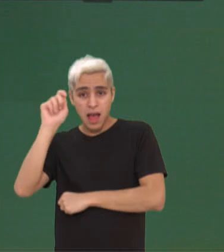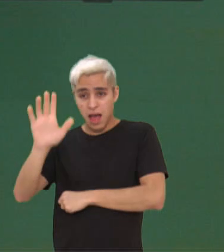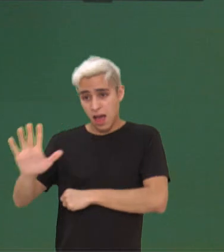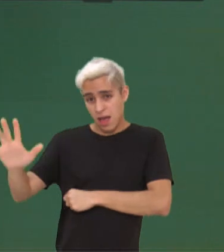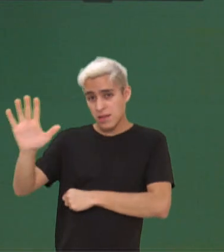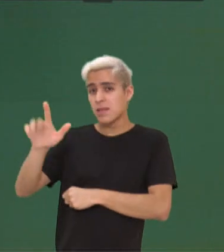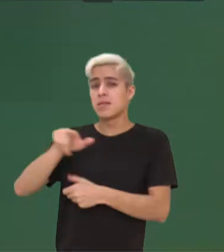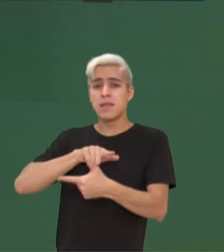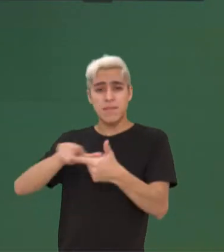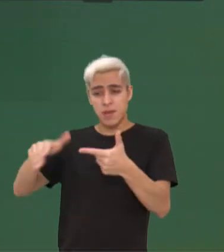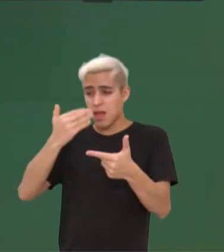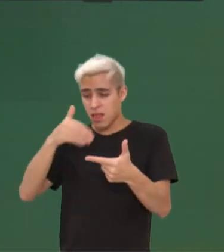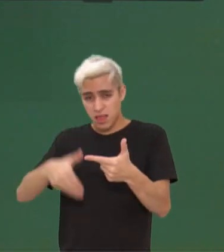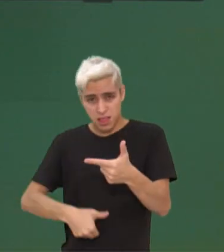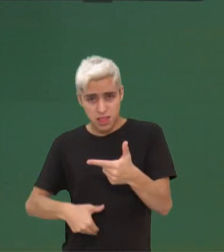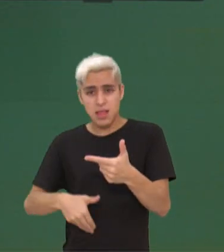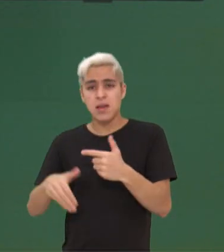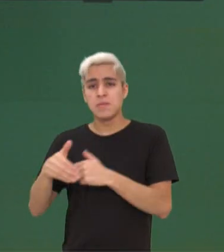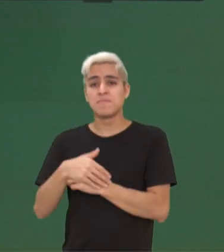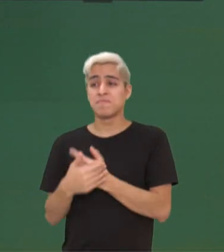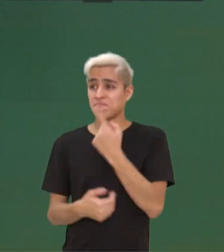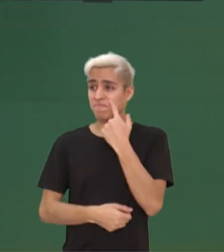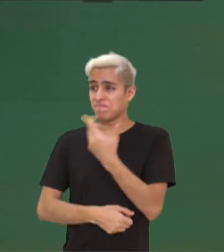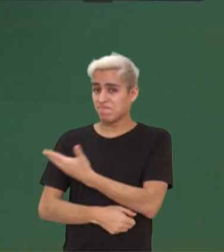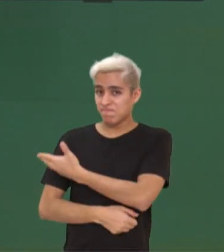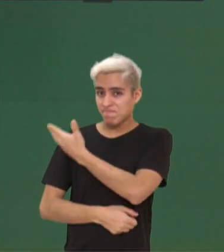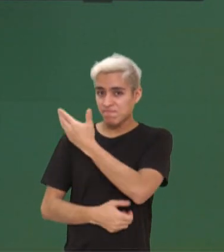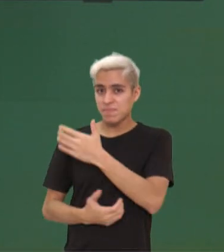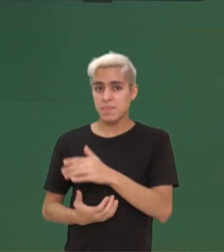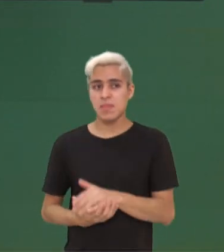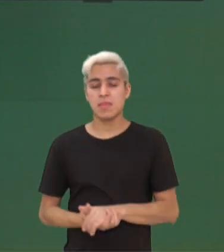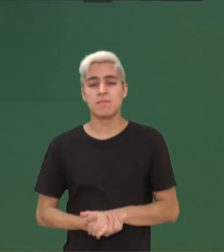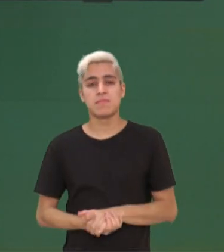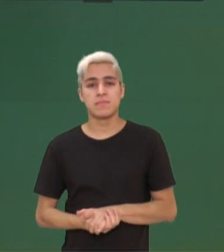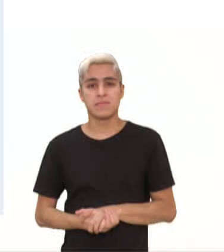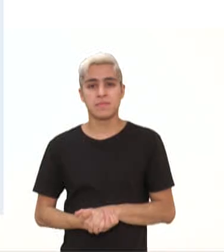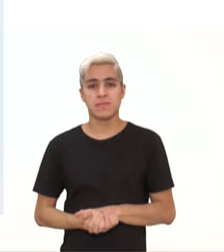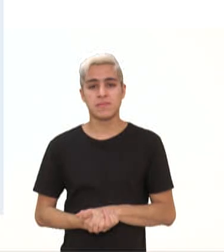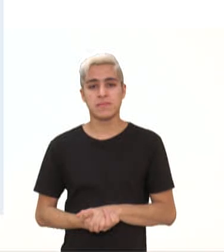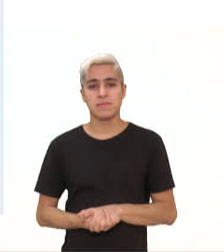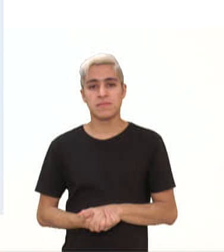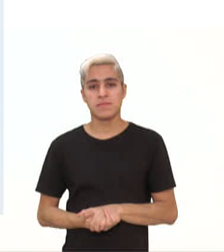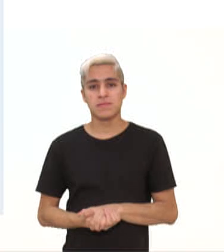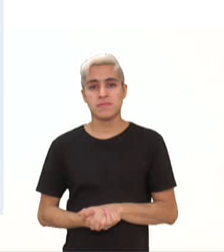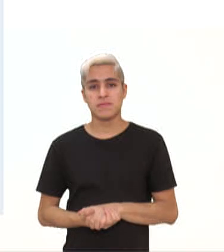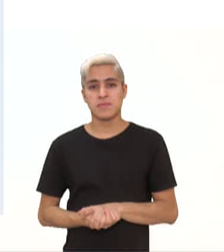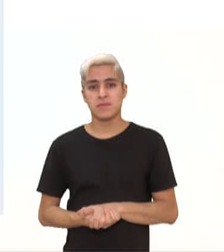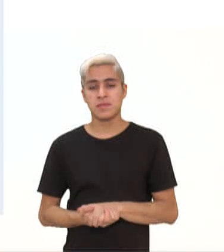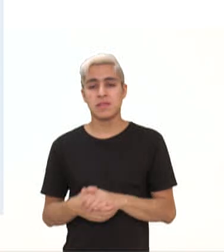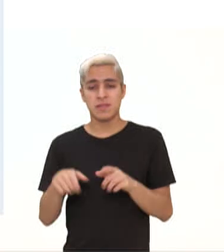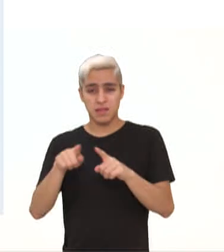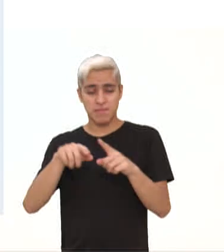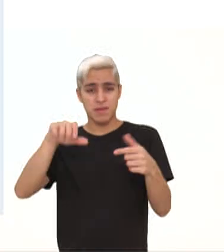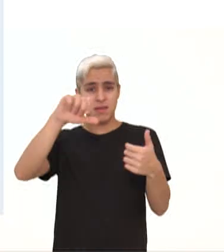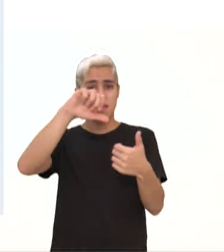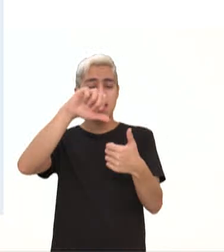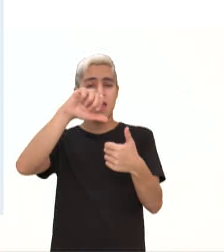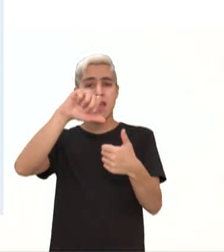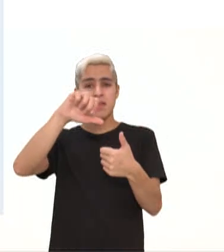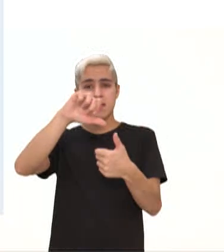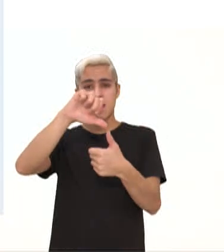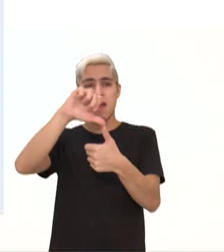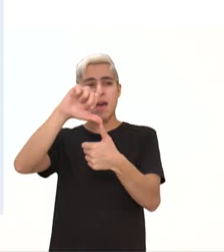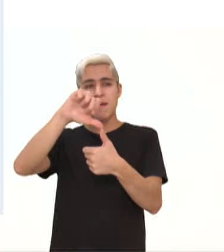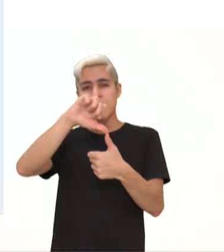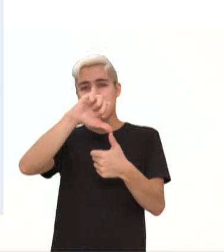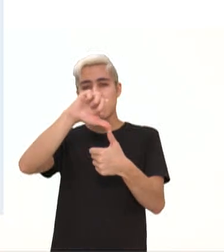enfrentam crise alimentar, Afeganistão, Coreia do Norte, Iêmen, Iraque, entre outros. E na América, o Haiti. Então,